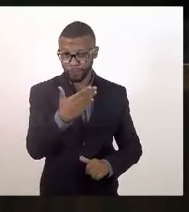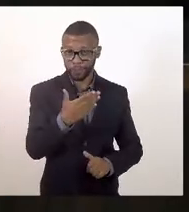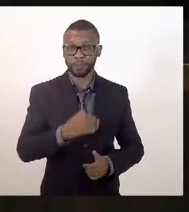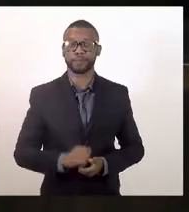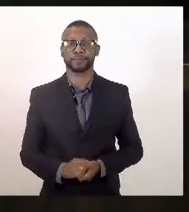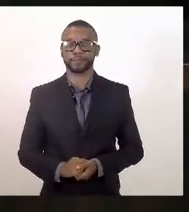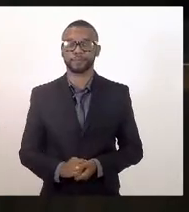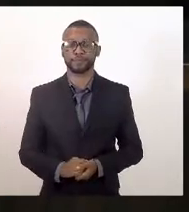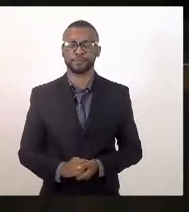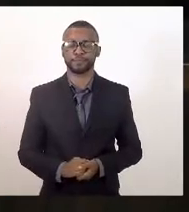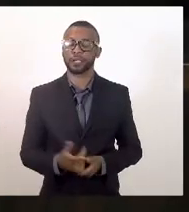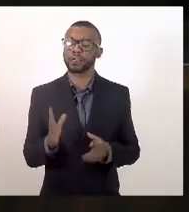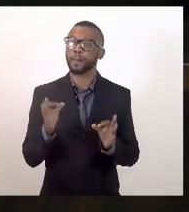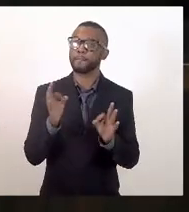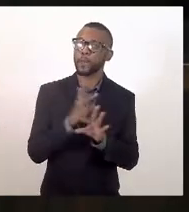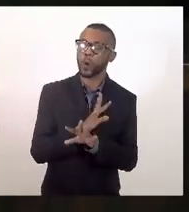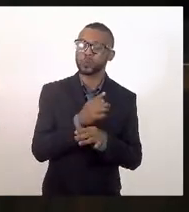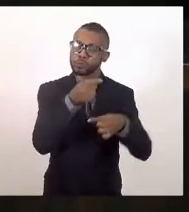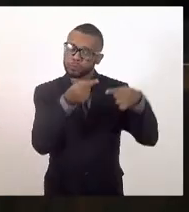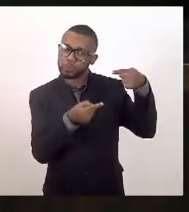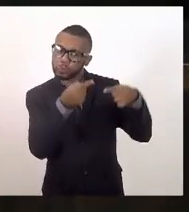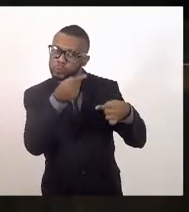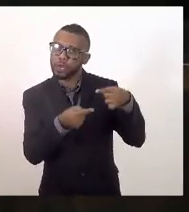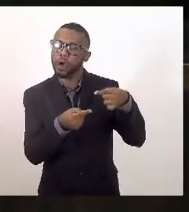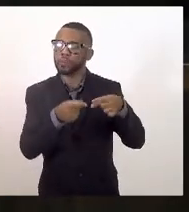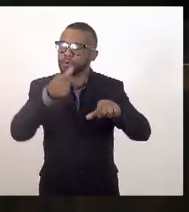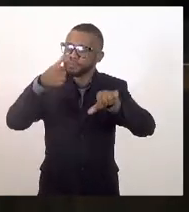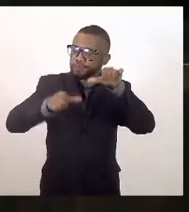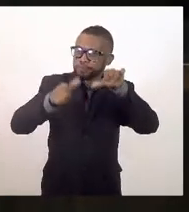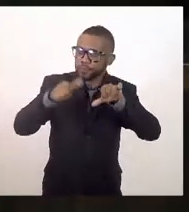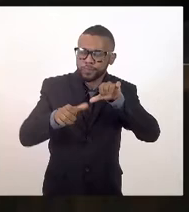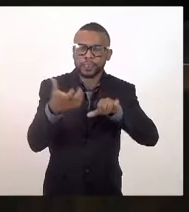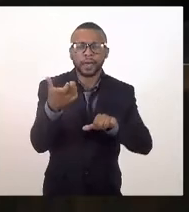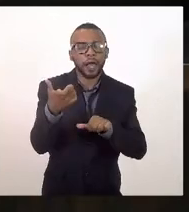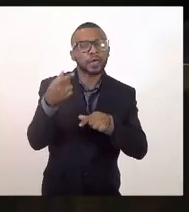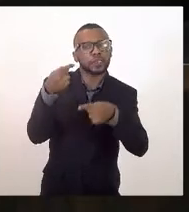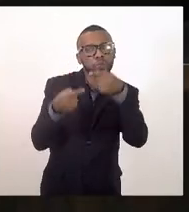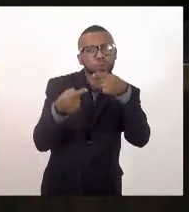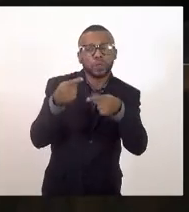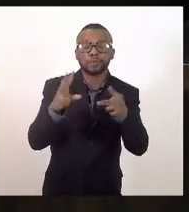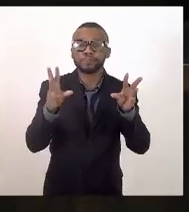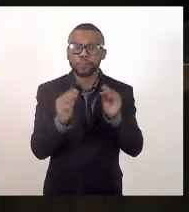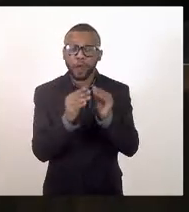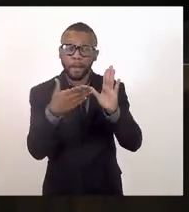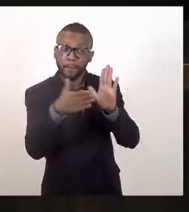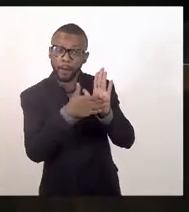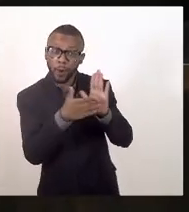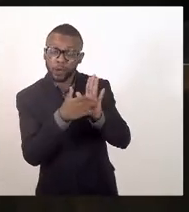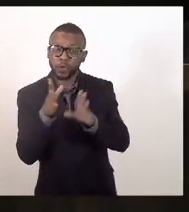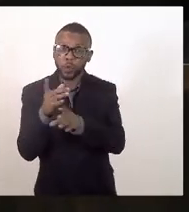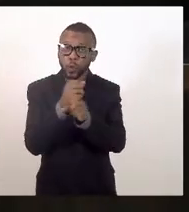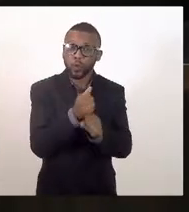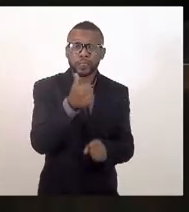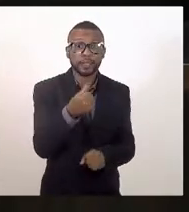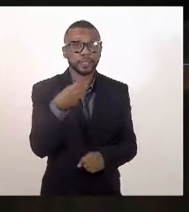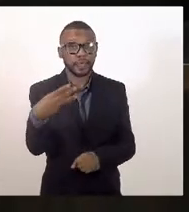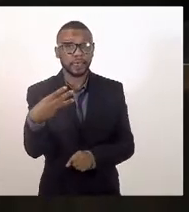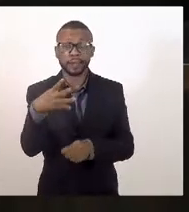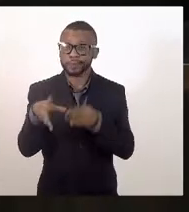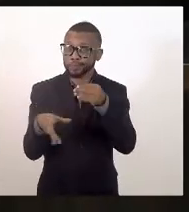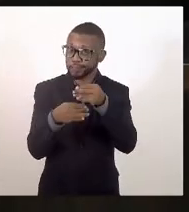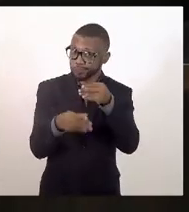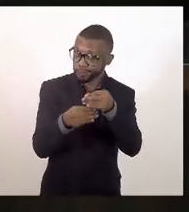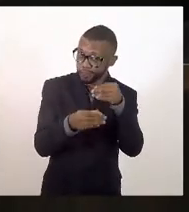Os pareceres emitidos em discussão. Não havendo quem queira discutir, encerra a discussão. A presente proposta recebeu 13 emendas e